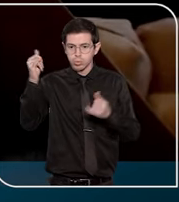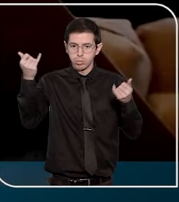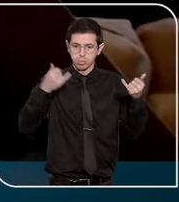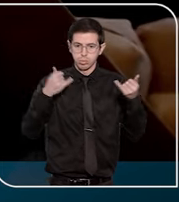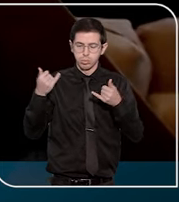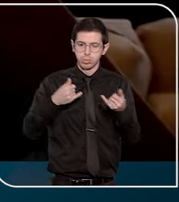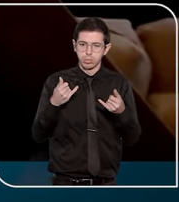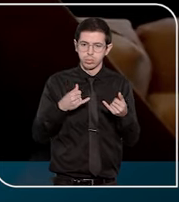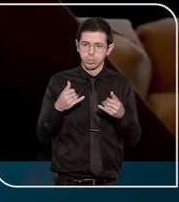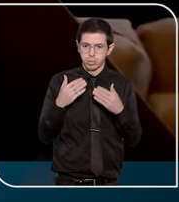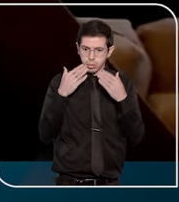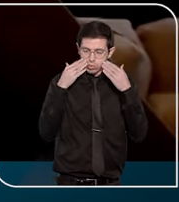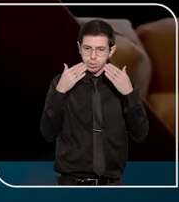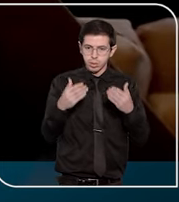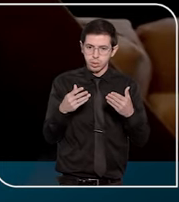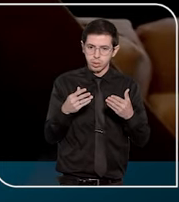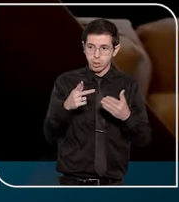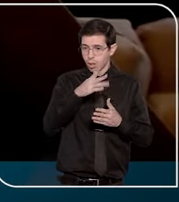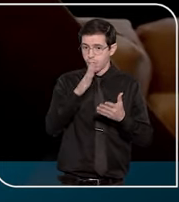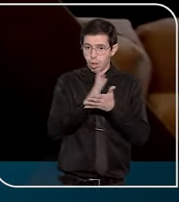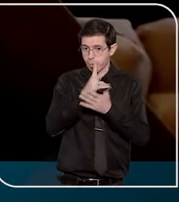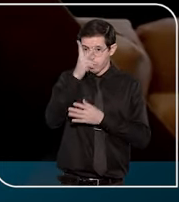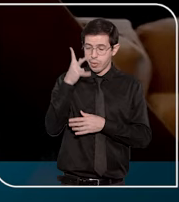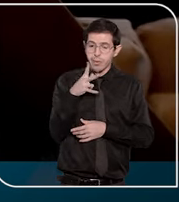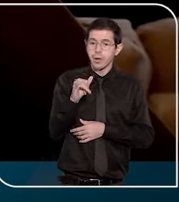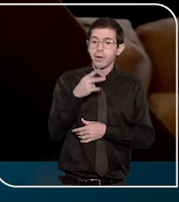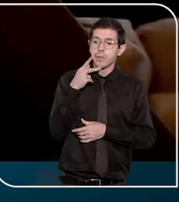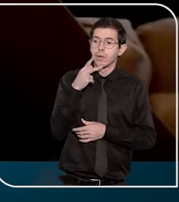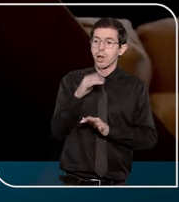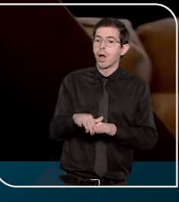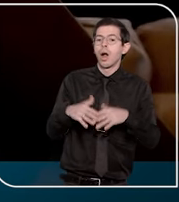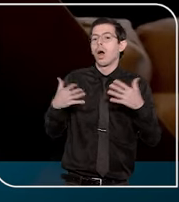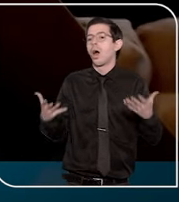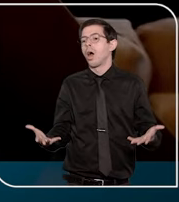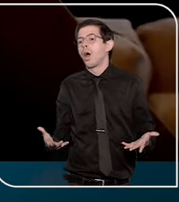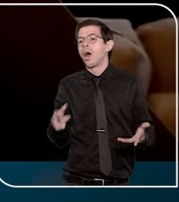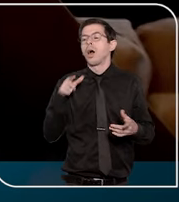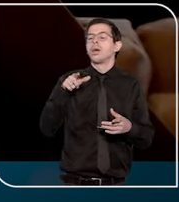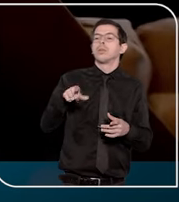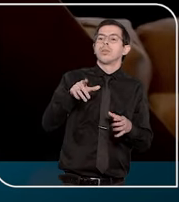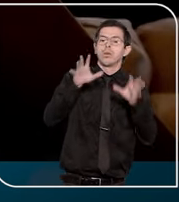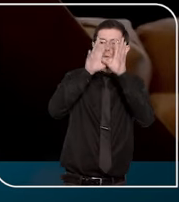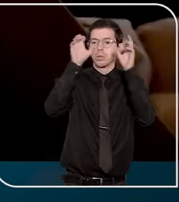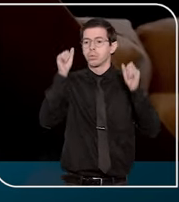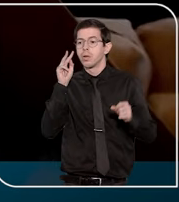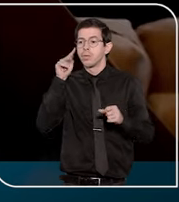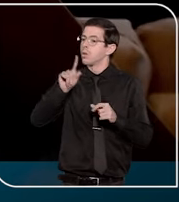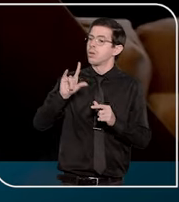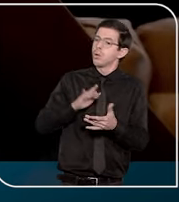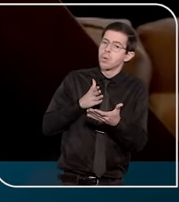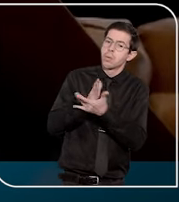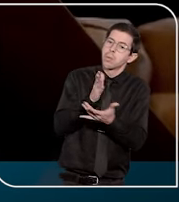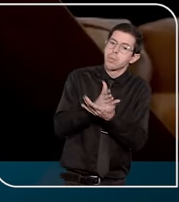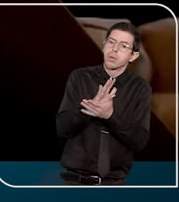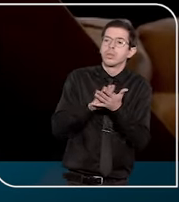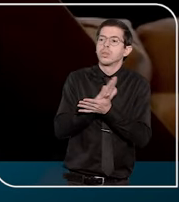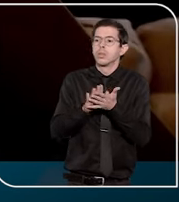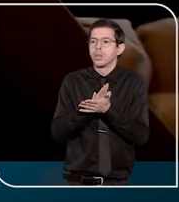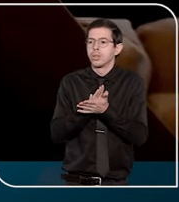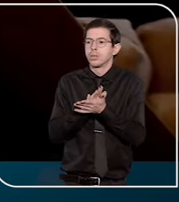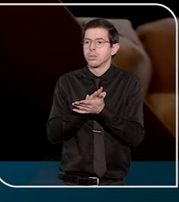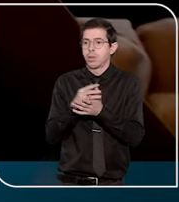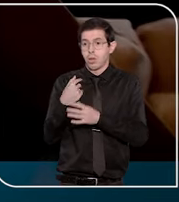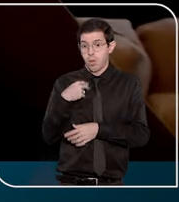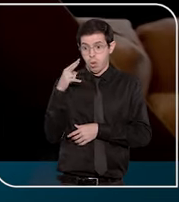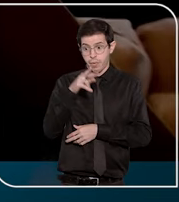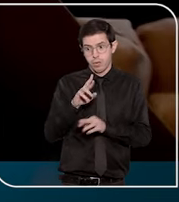aqui para nós e vão dizer assim: ah, então o tribunal é fechado, não passa nada. Eu tenho uma outra visão. Significa que o